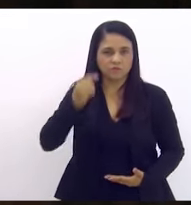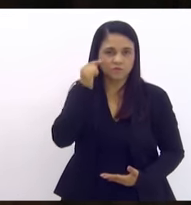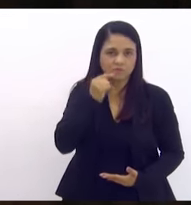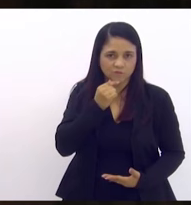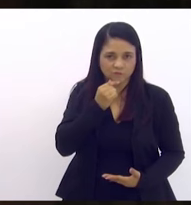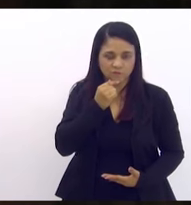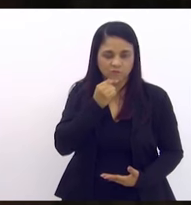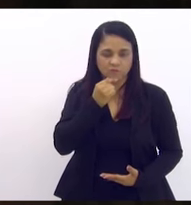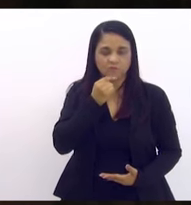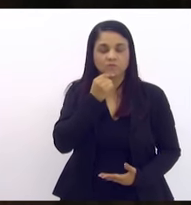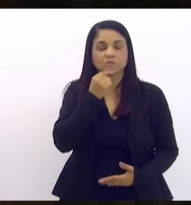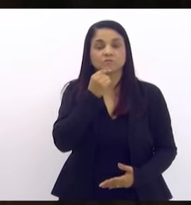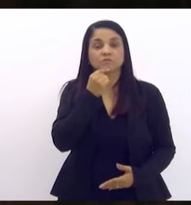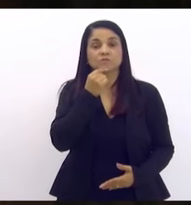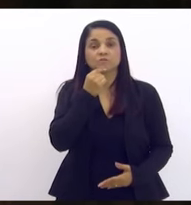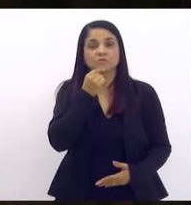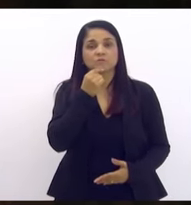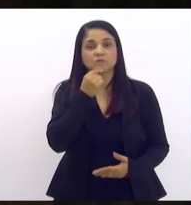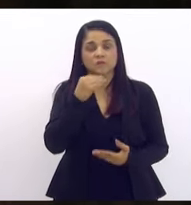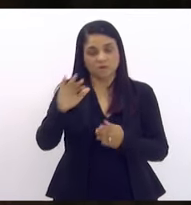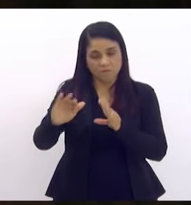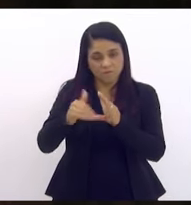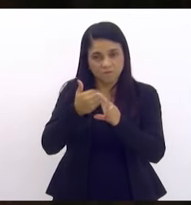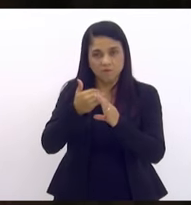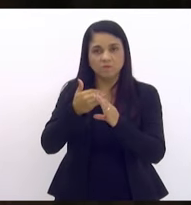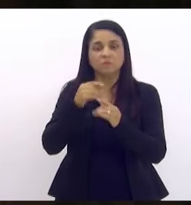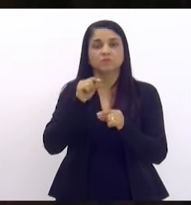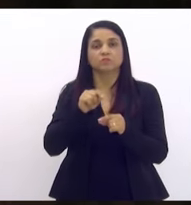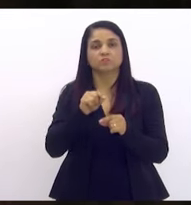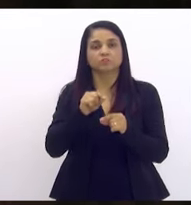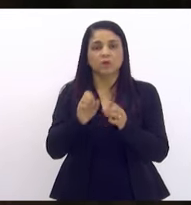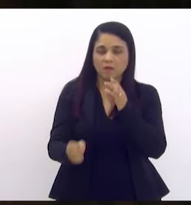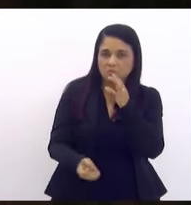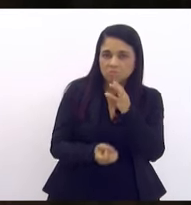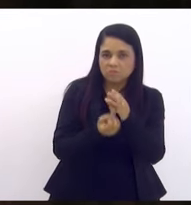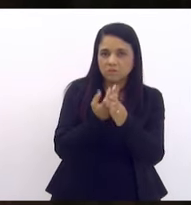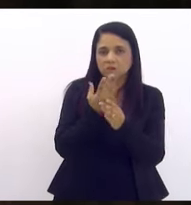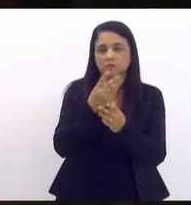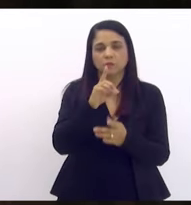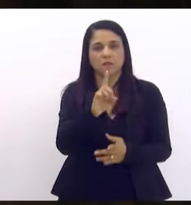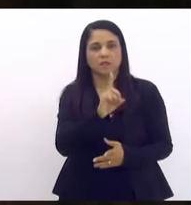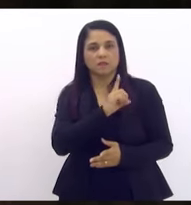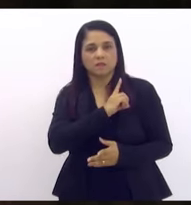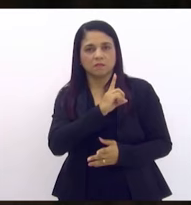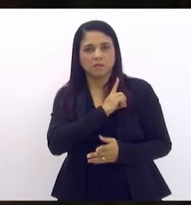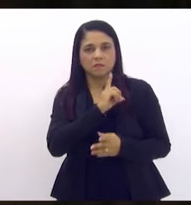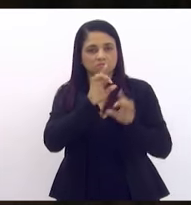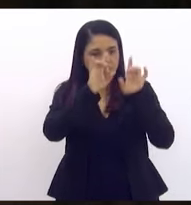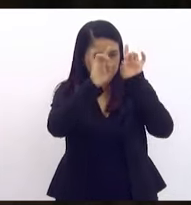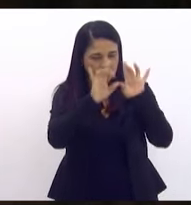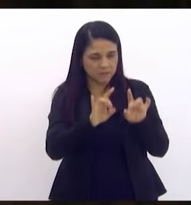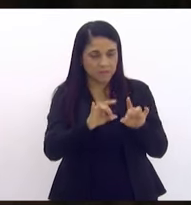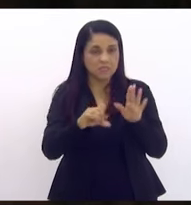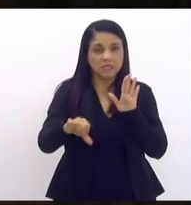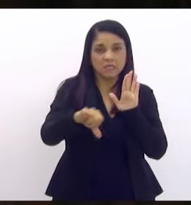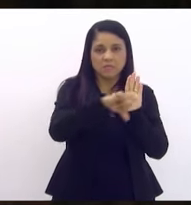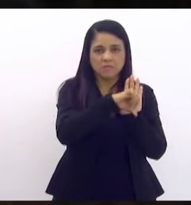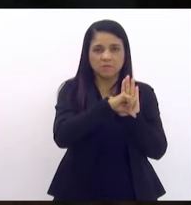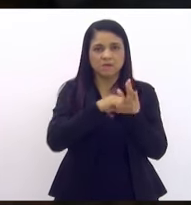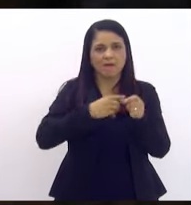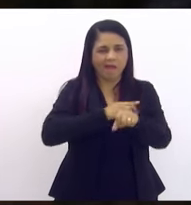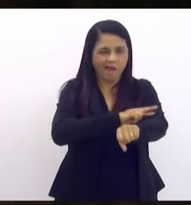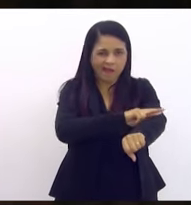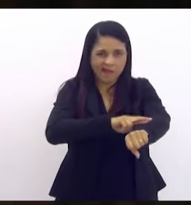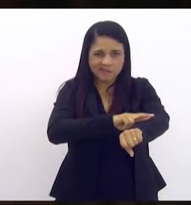Janeiro Dr Cláudio Castro o envio de mensagem dispondo sobre implantação de uma delegacia especializada em crimes raciais e delitos de